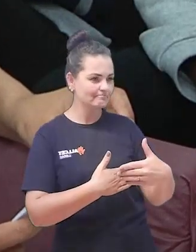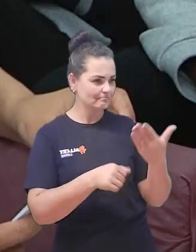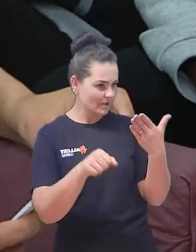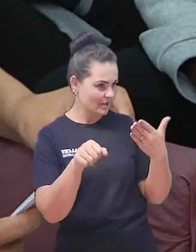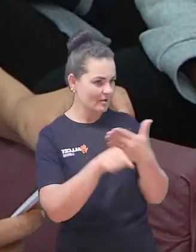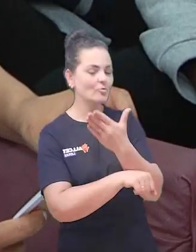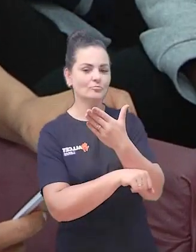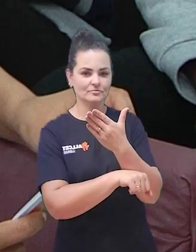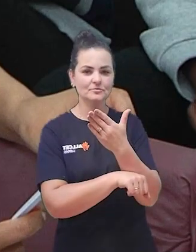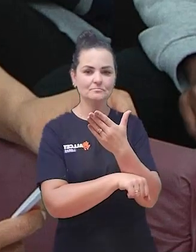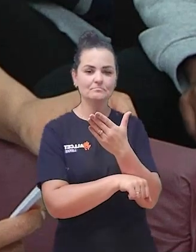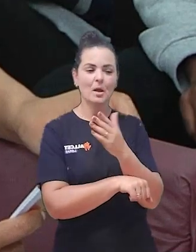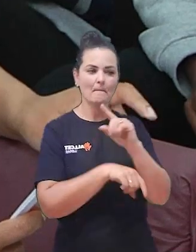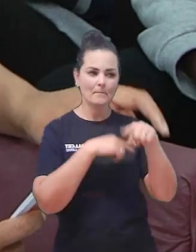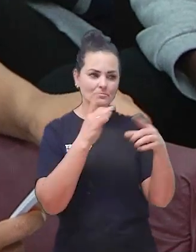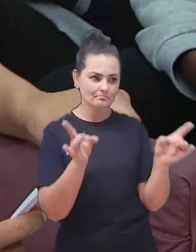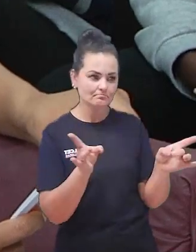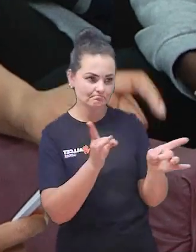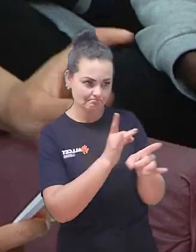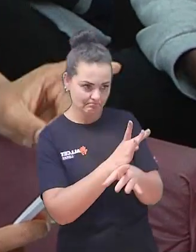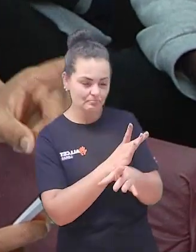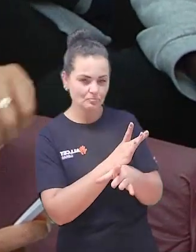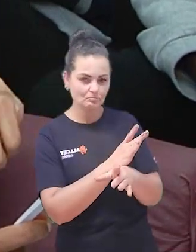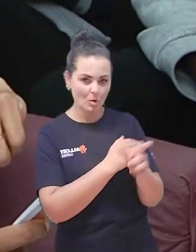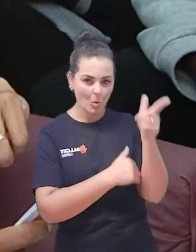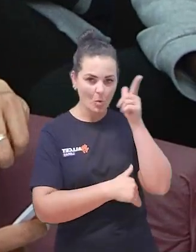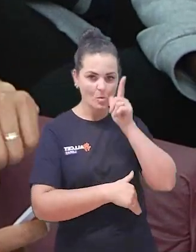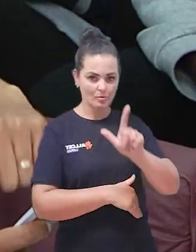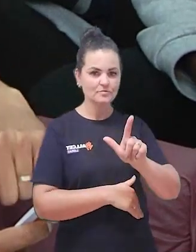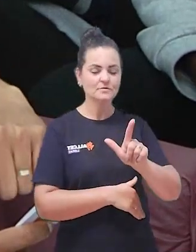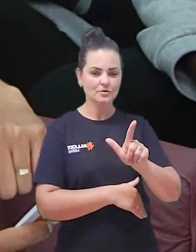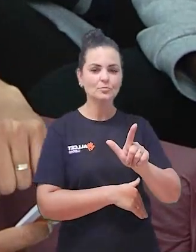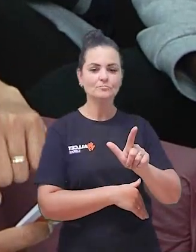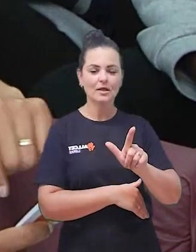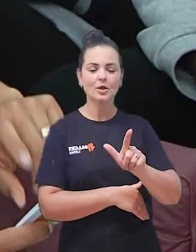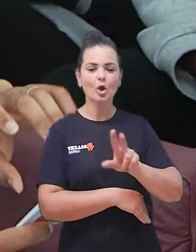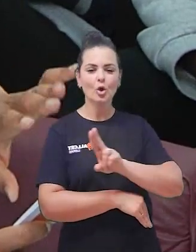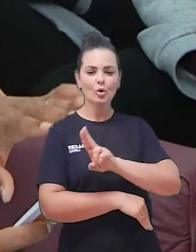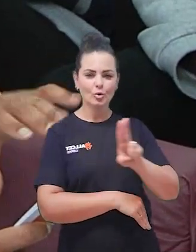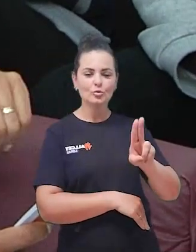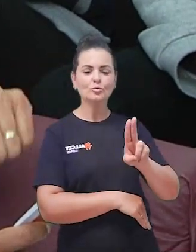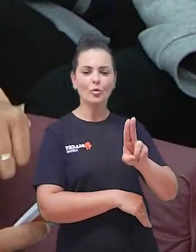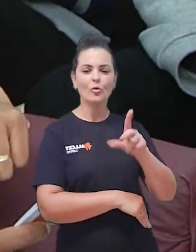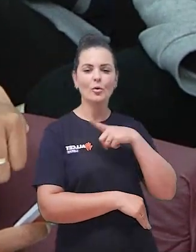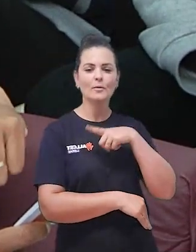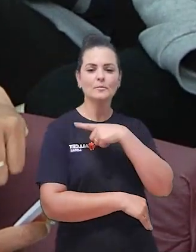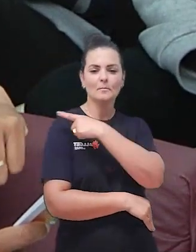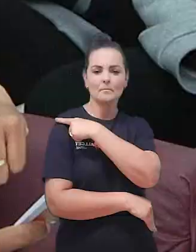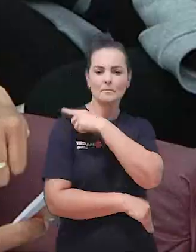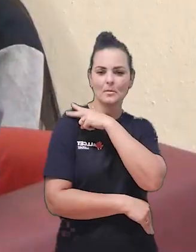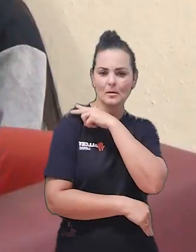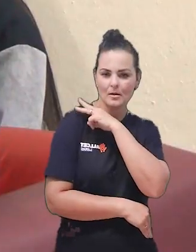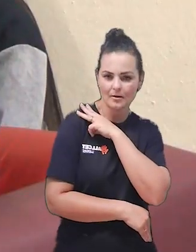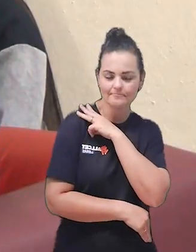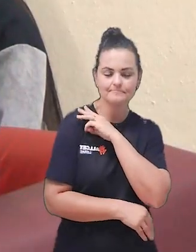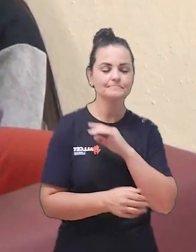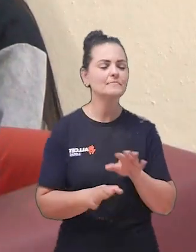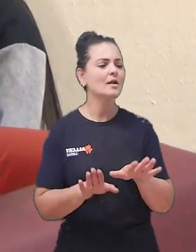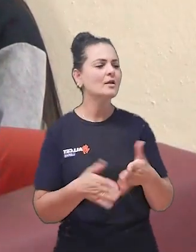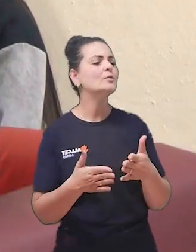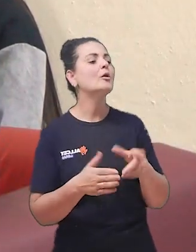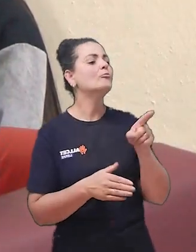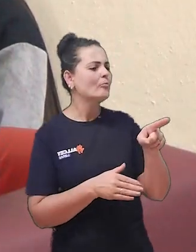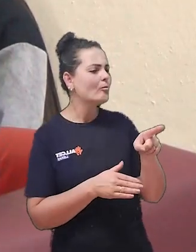para concluir o ensino médio, na época chamado segundo grau. Em quais escolas o senhor estudou?